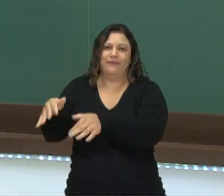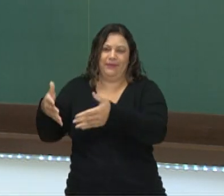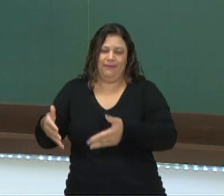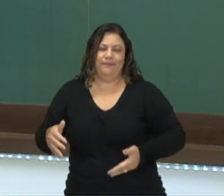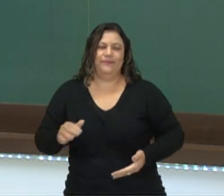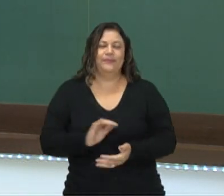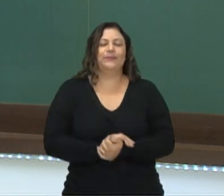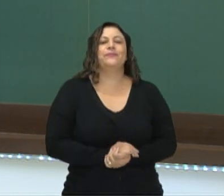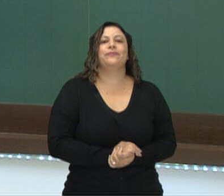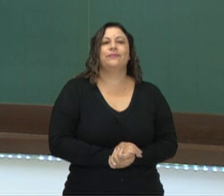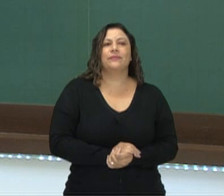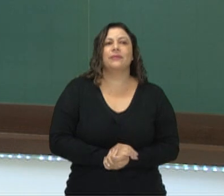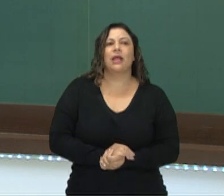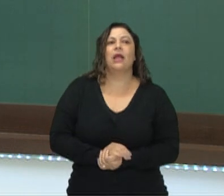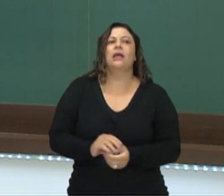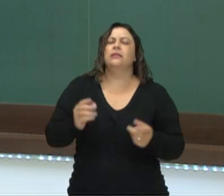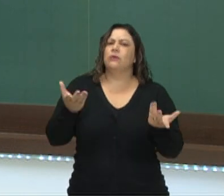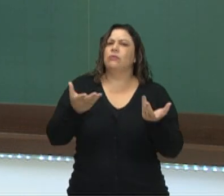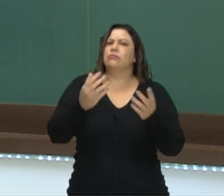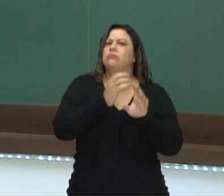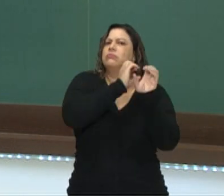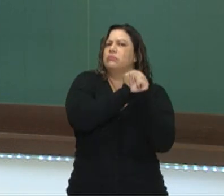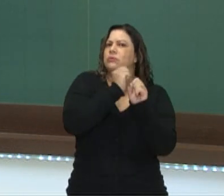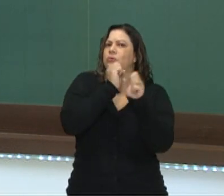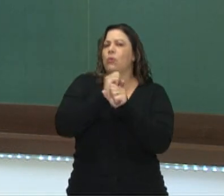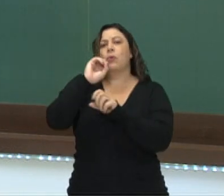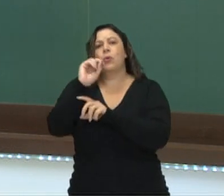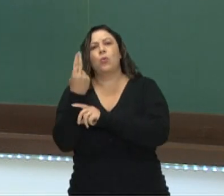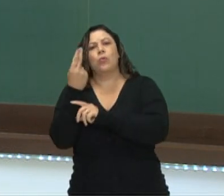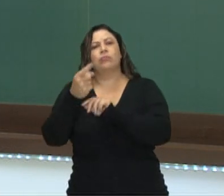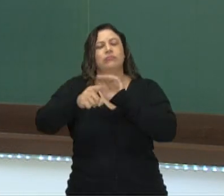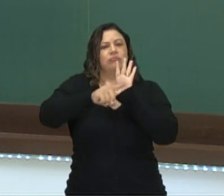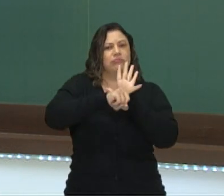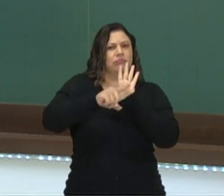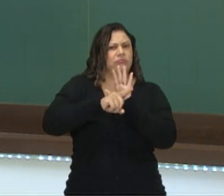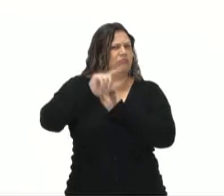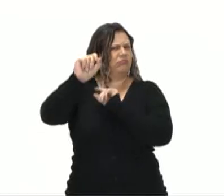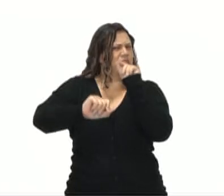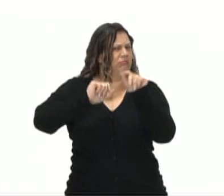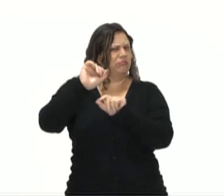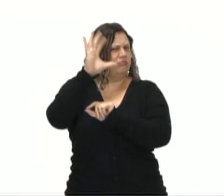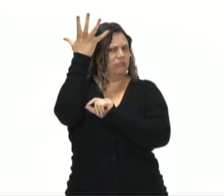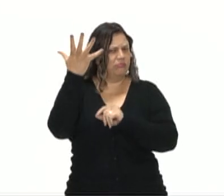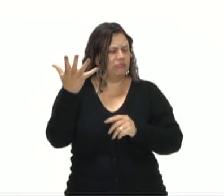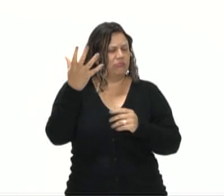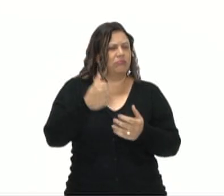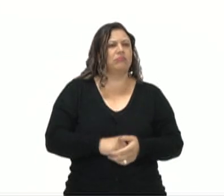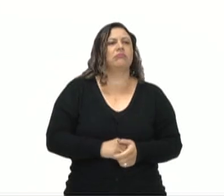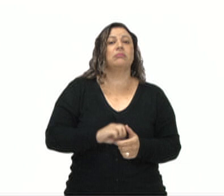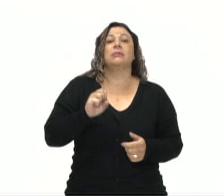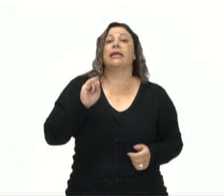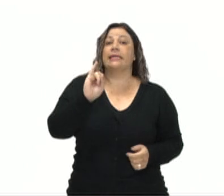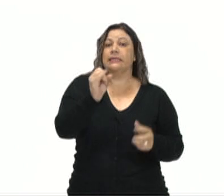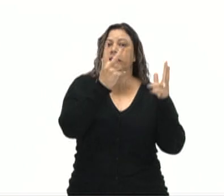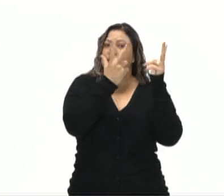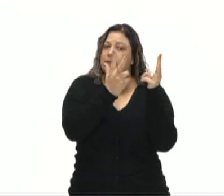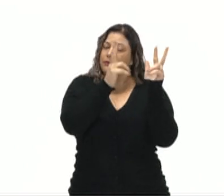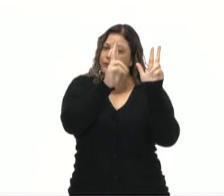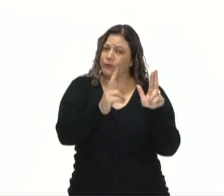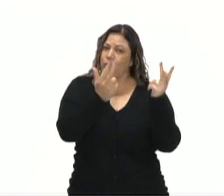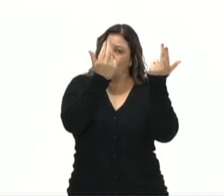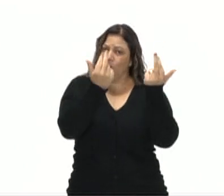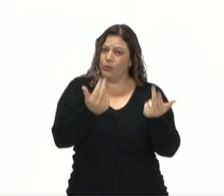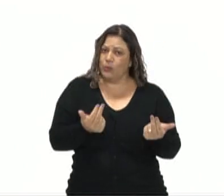Quando eu estou somando ou subtraindo, o que acontece, né? Se os sinais forem iguais, o que